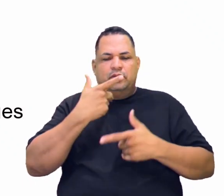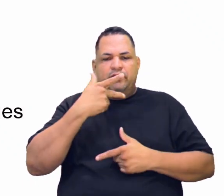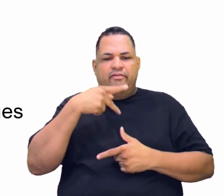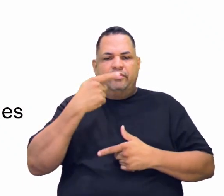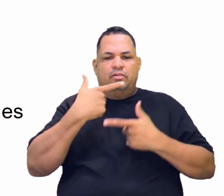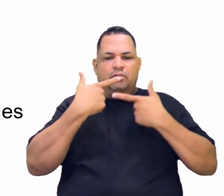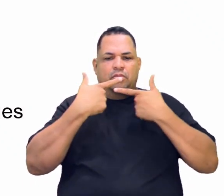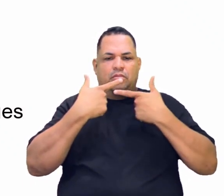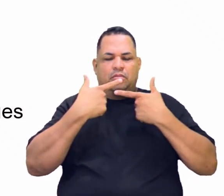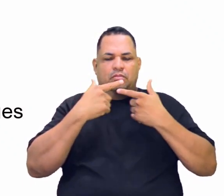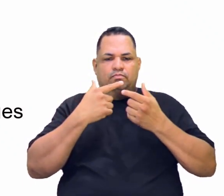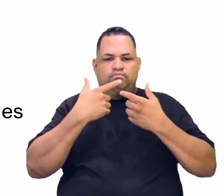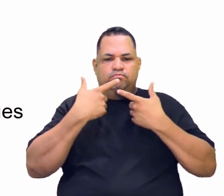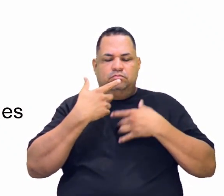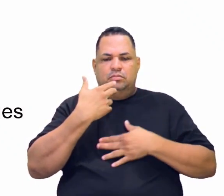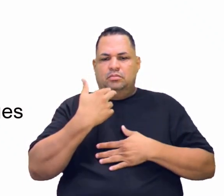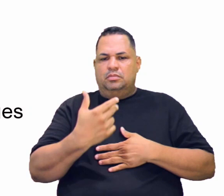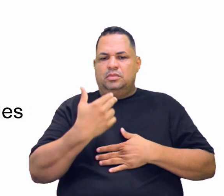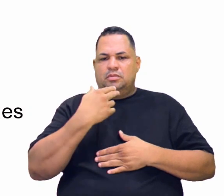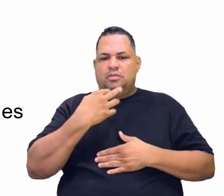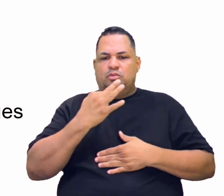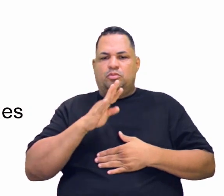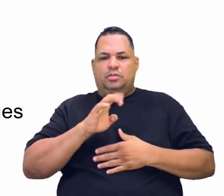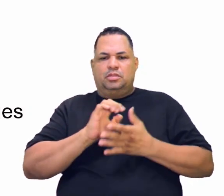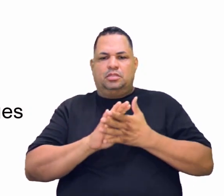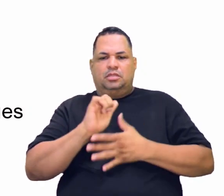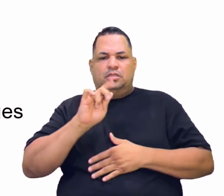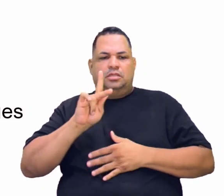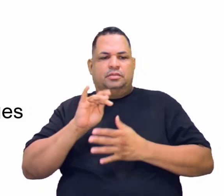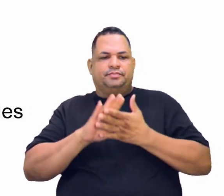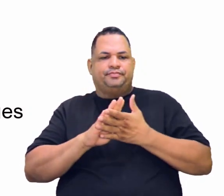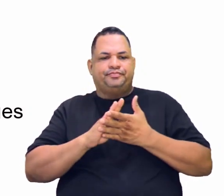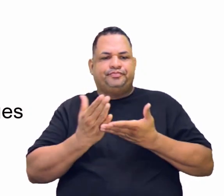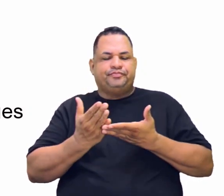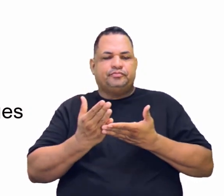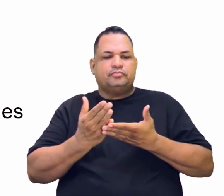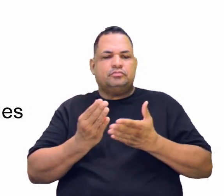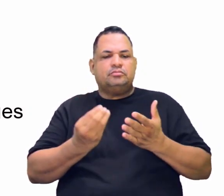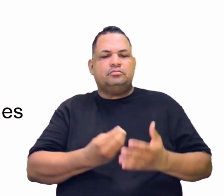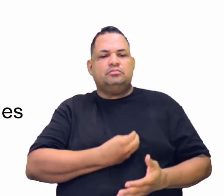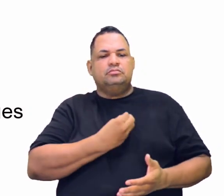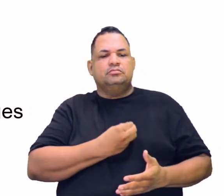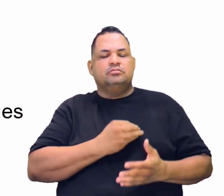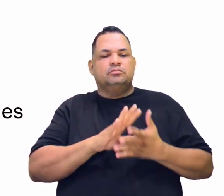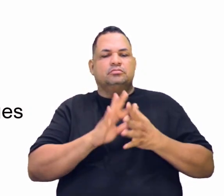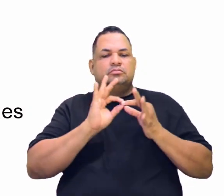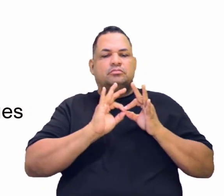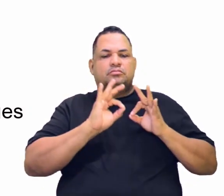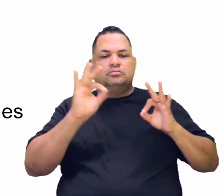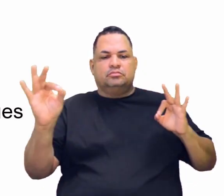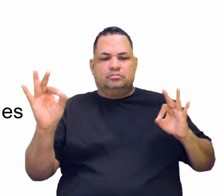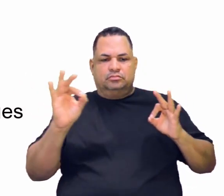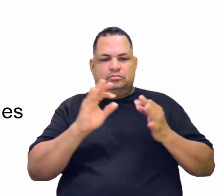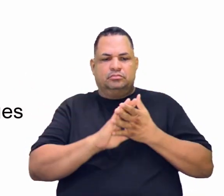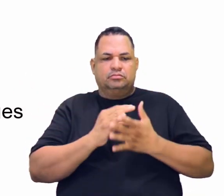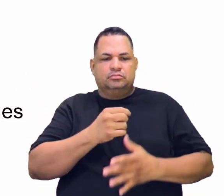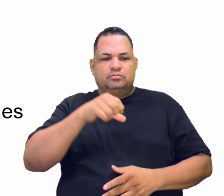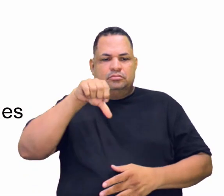língua tupi-ariquém e estão hoje localizados a 95 km de Porto Velho.